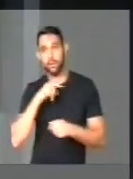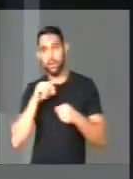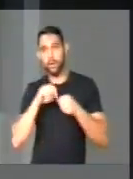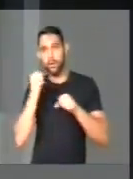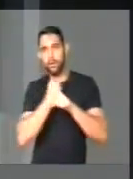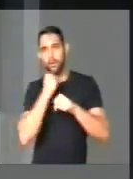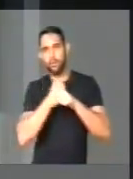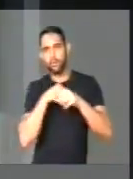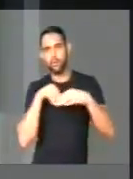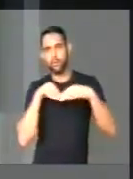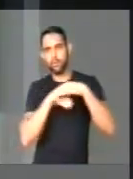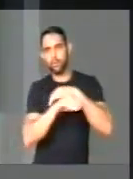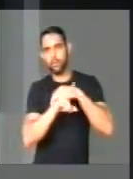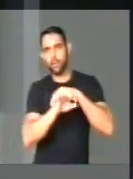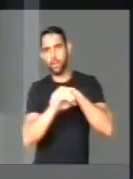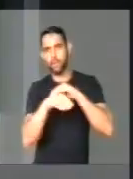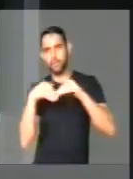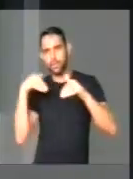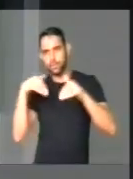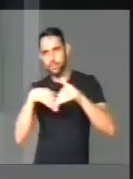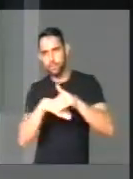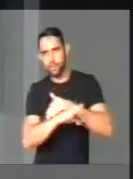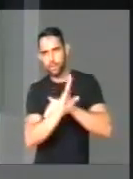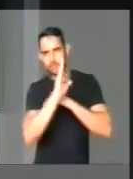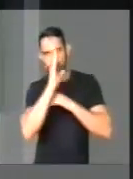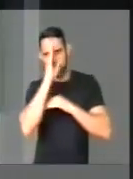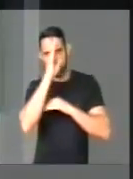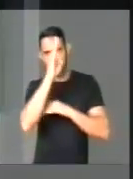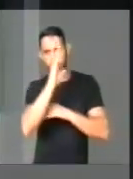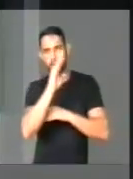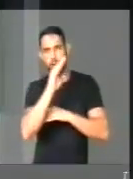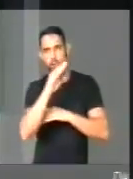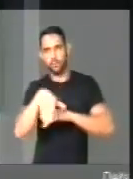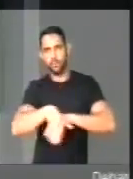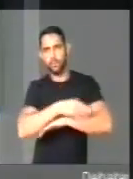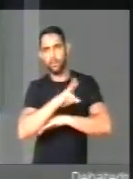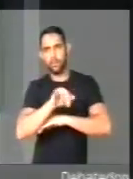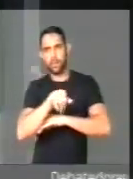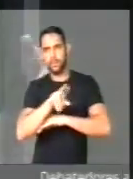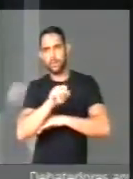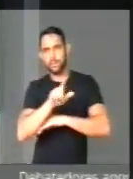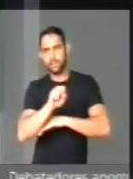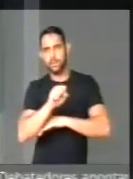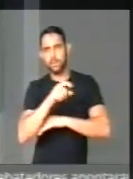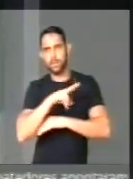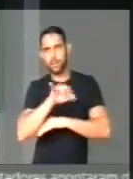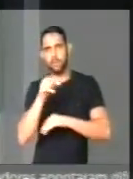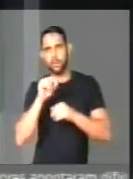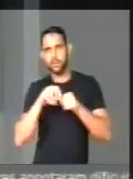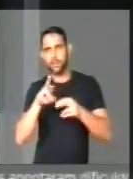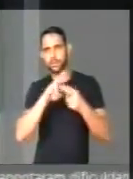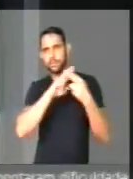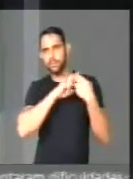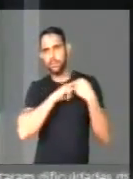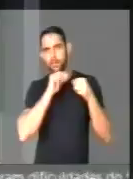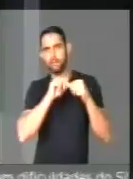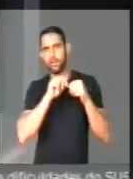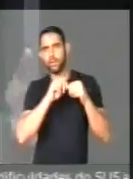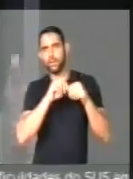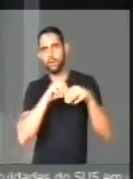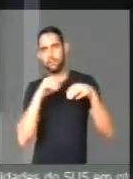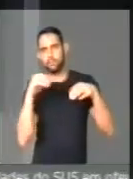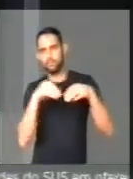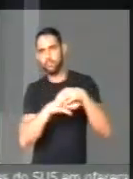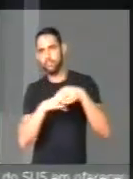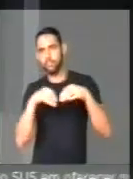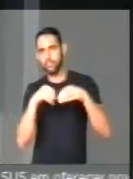Túnel Liner, que passa embaixo da via principal do bairro de Maria das Graças, e que vai ser responsável pela drenagem de